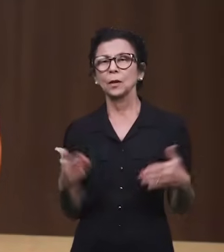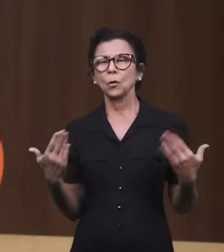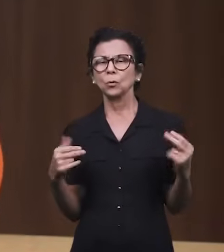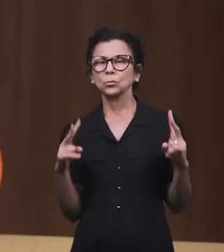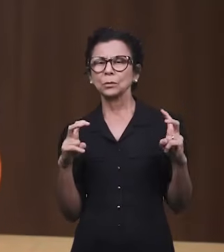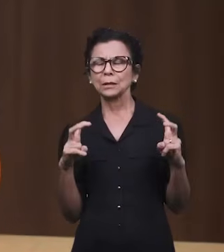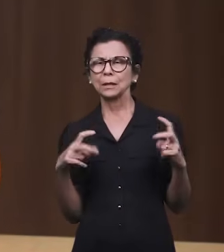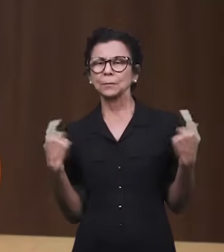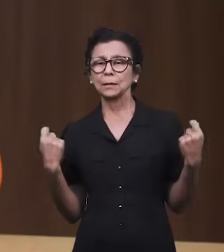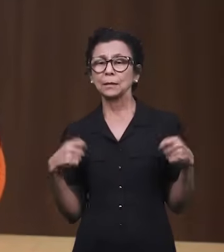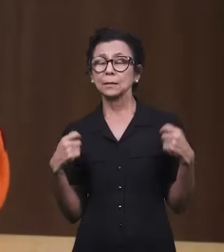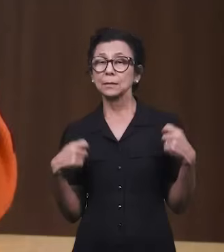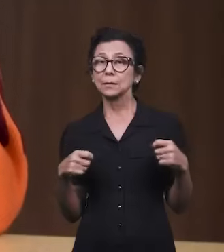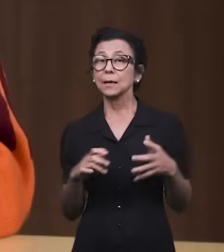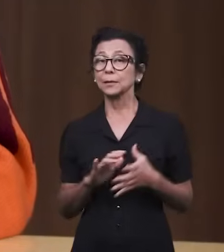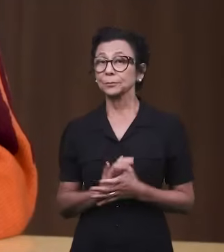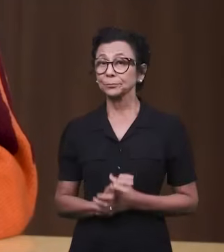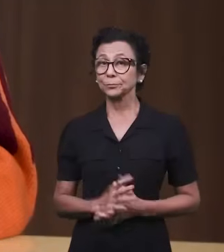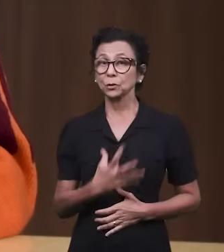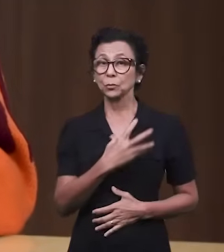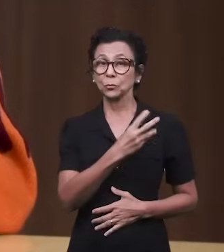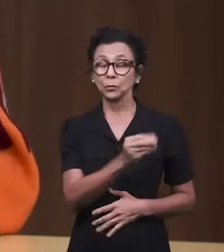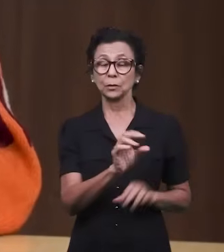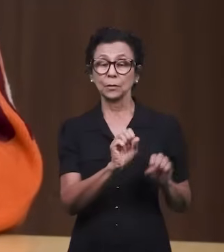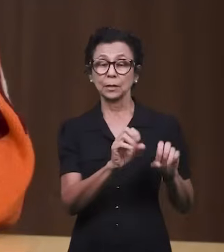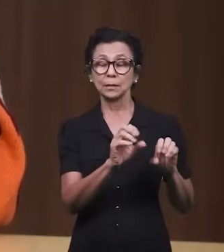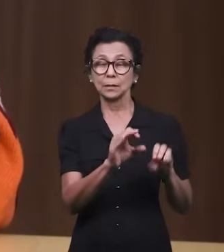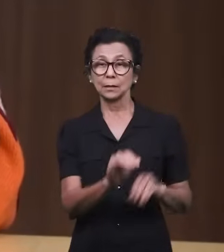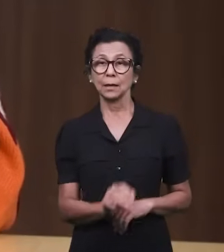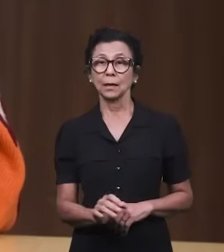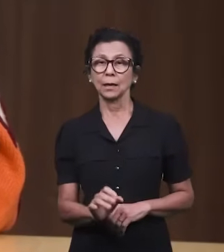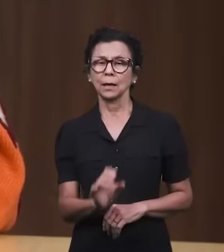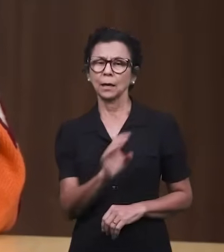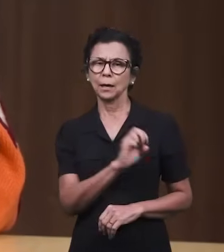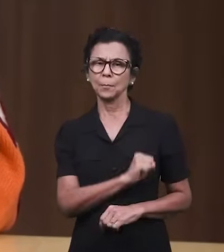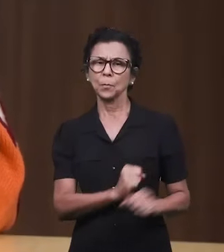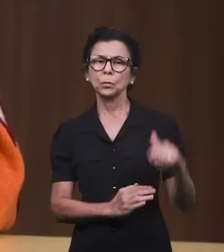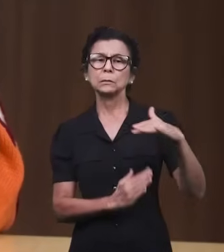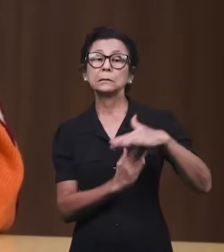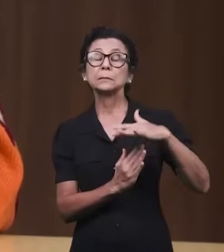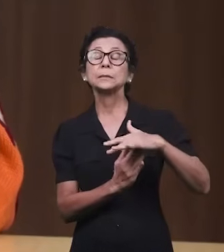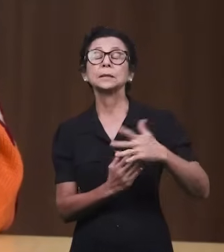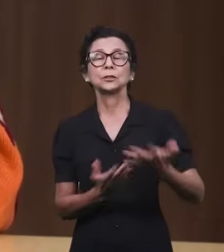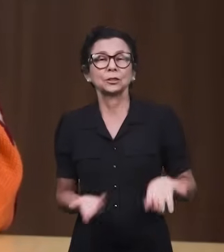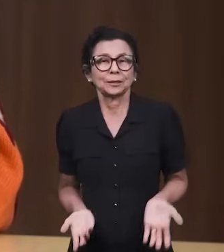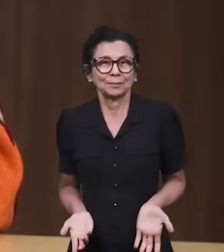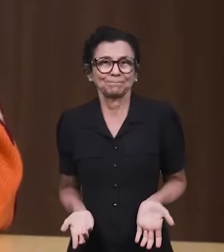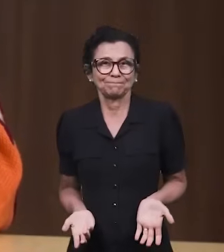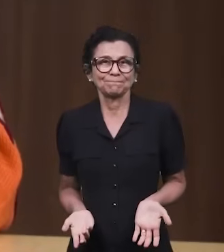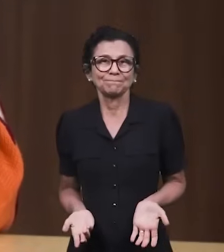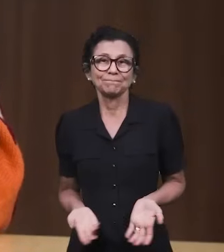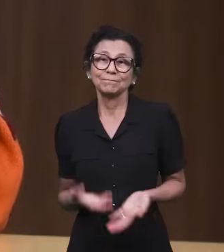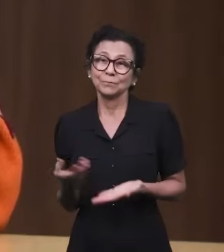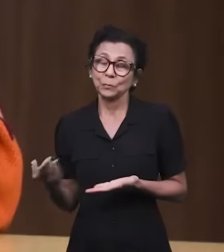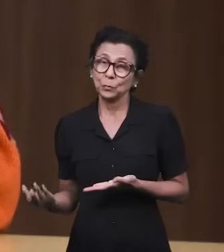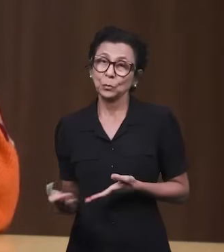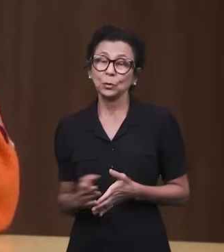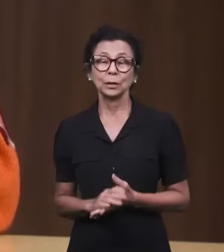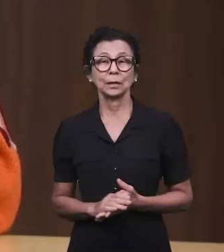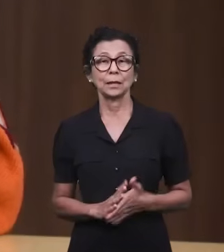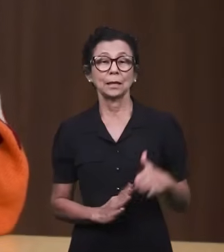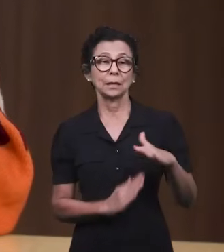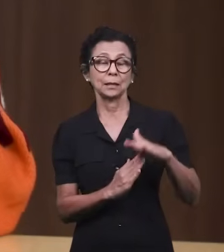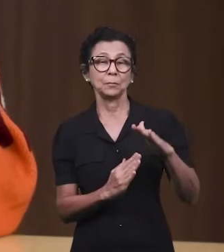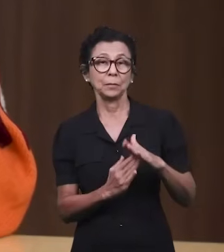como educar com amor e com limites. Porque nós já conversamos que colocar limites também é um ato de